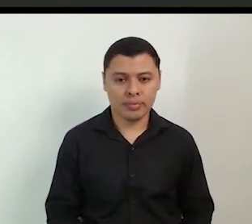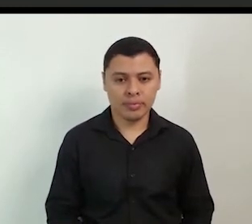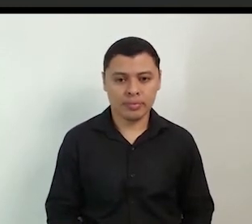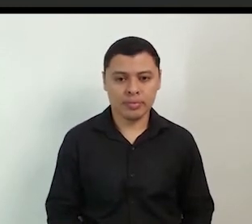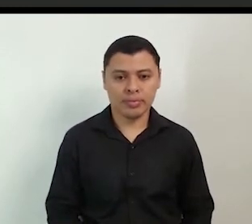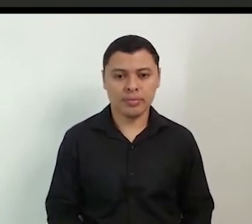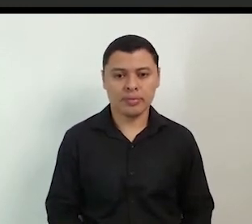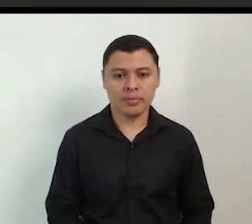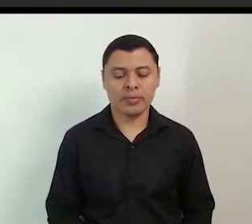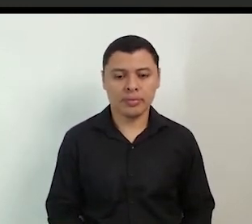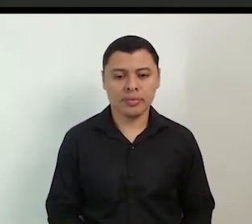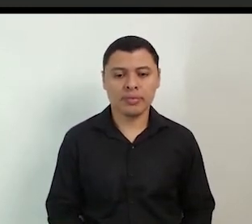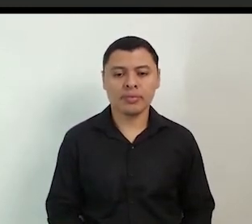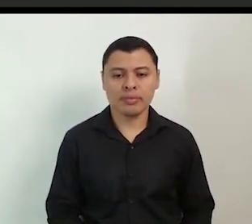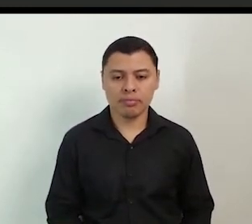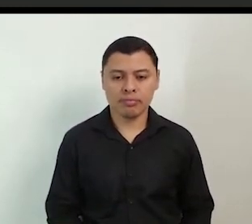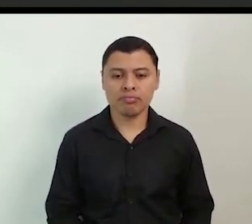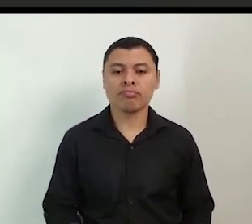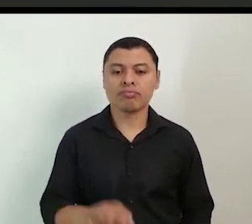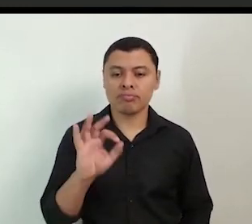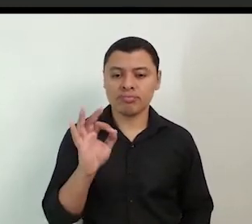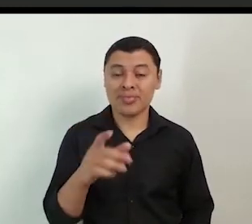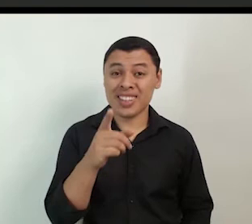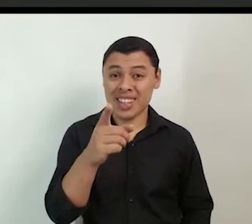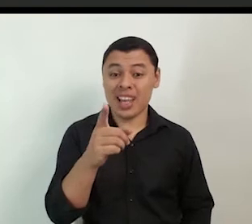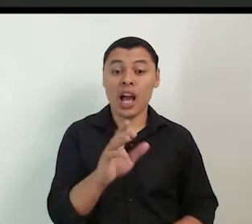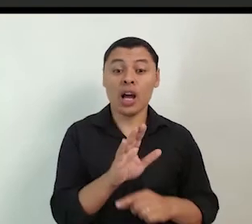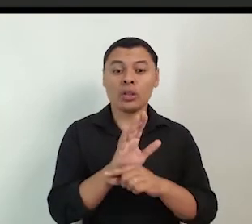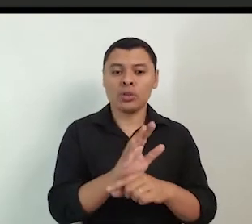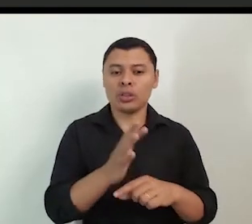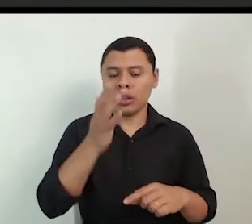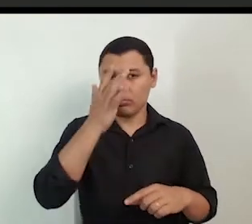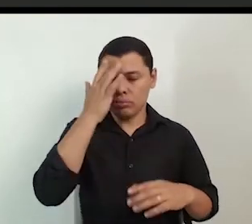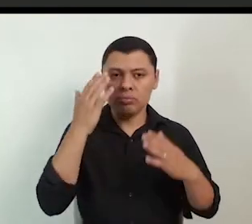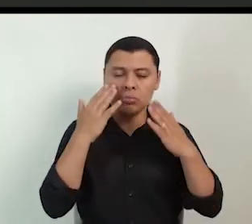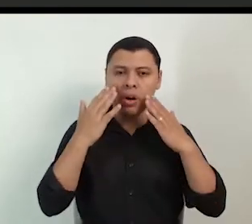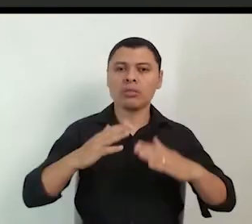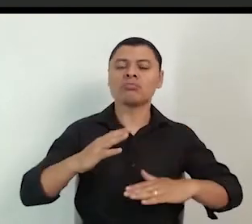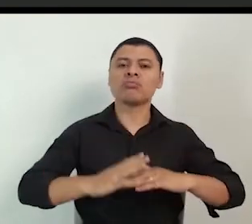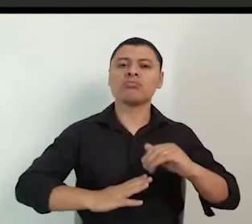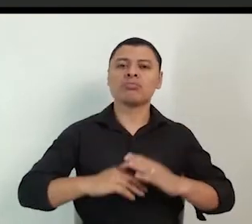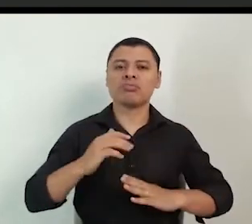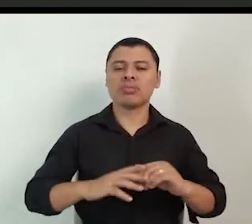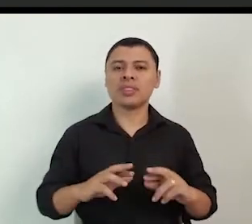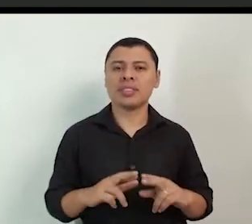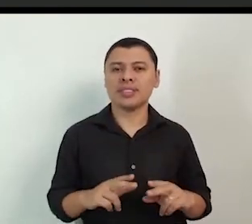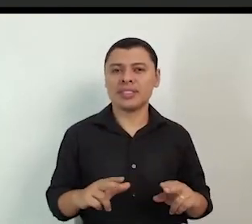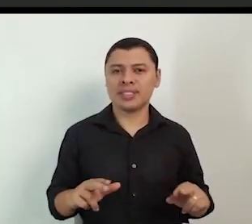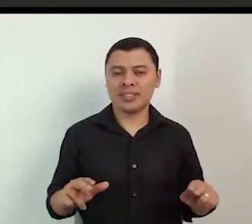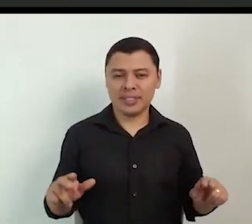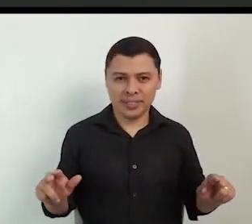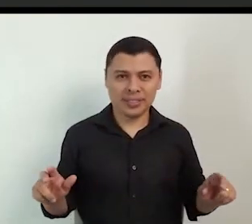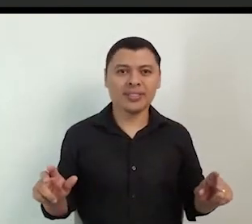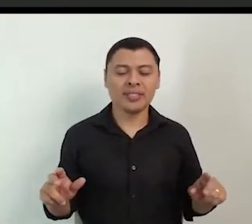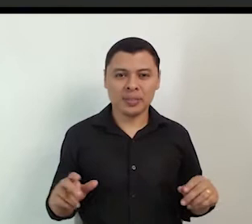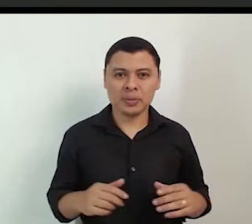E isso faz com que a pessoa ela demonstre todas as suas potencialidades no momento de processo seletivo também,